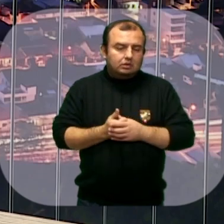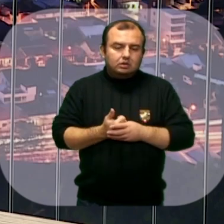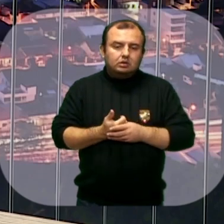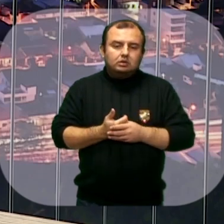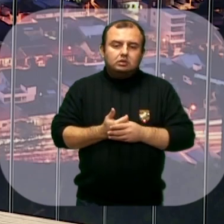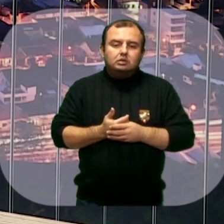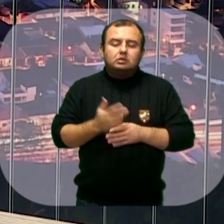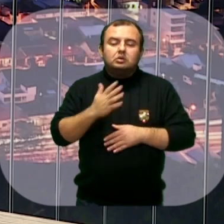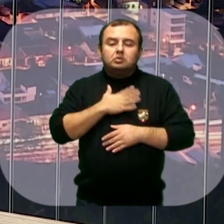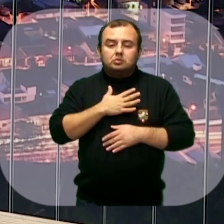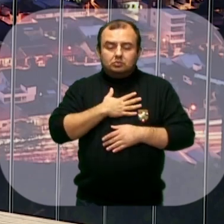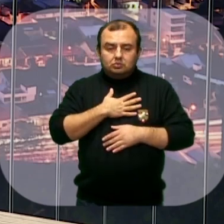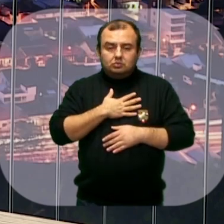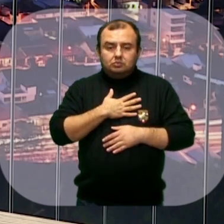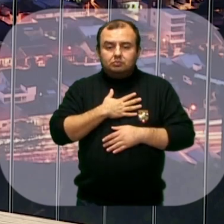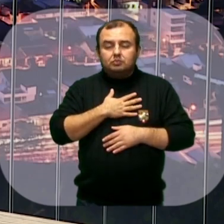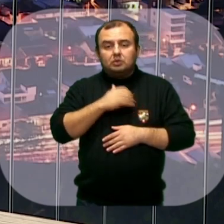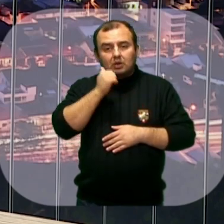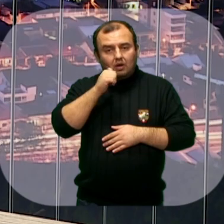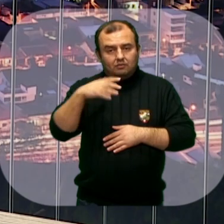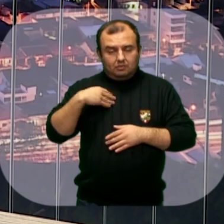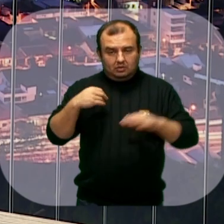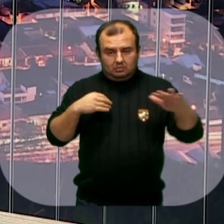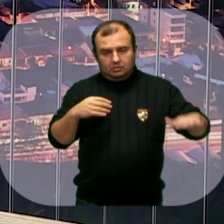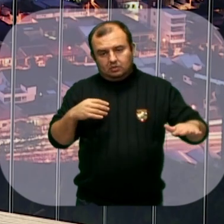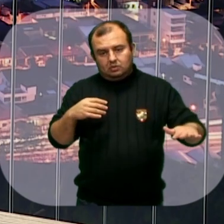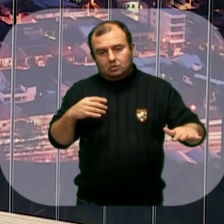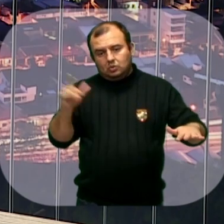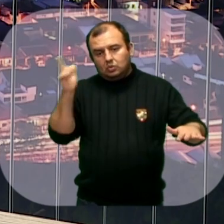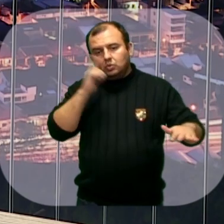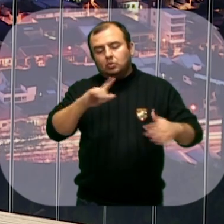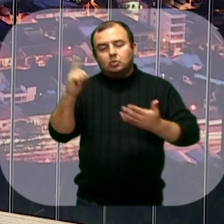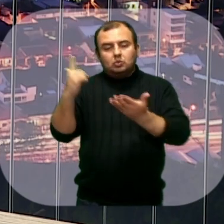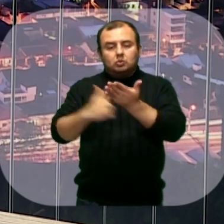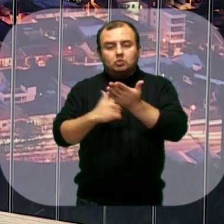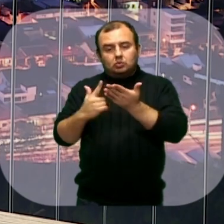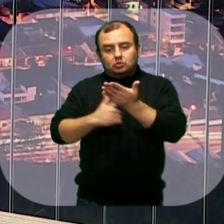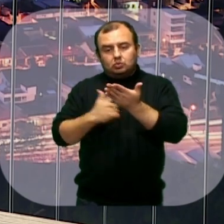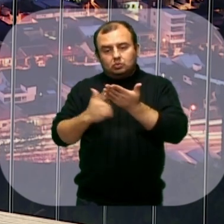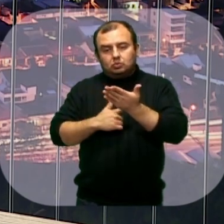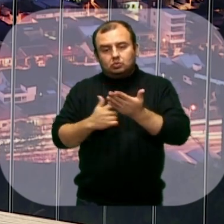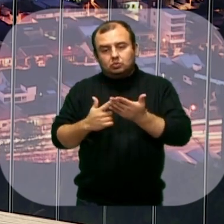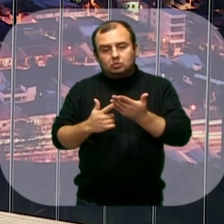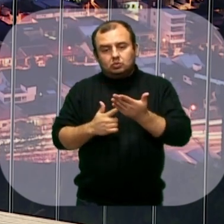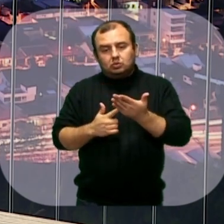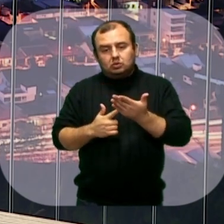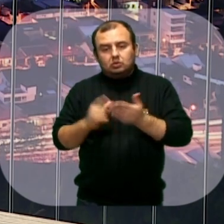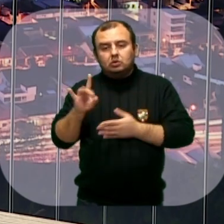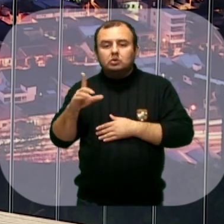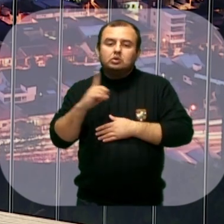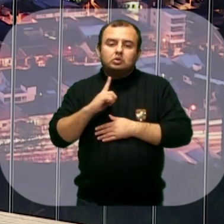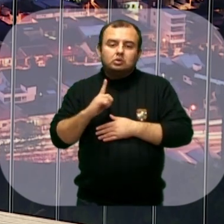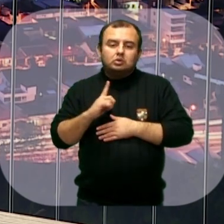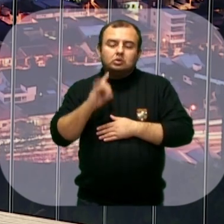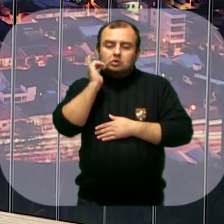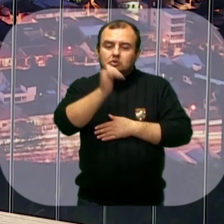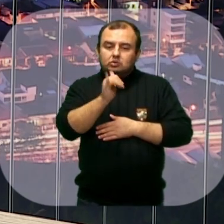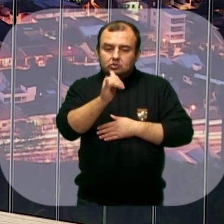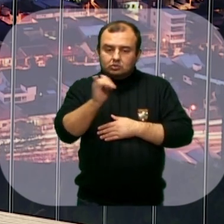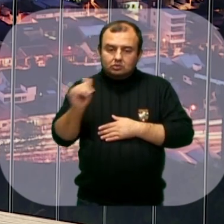quando minha filha era pequena, eu consegui um livro que era um livro que só tinha